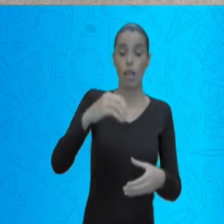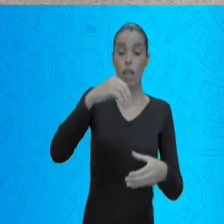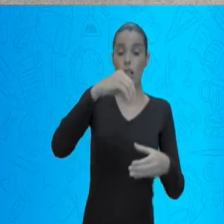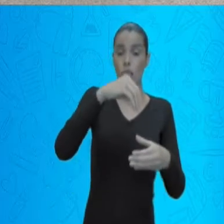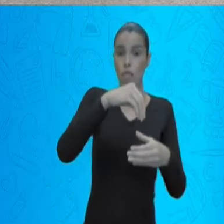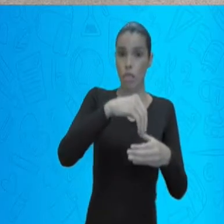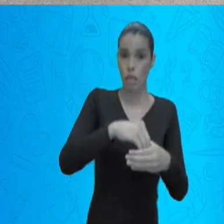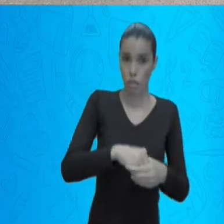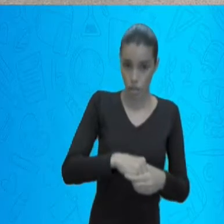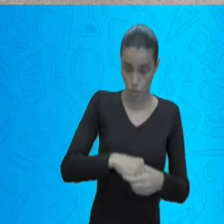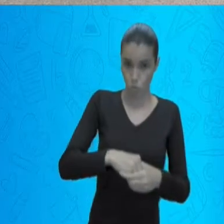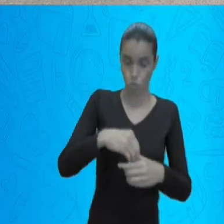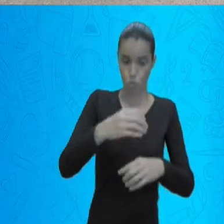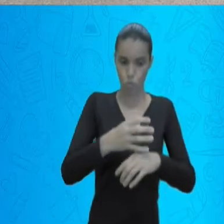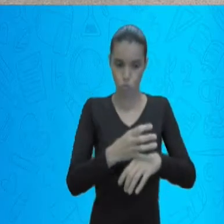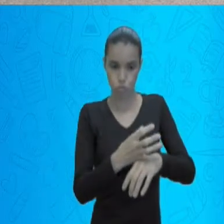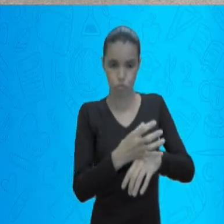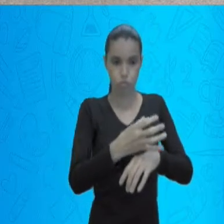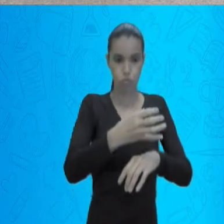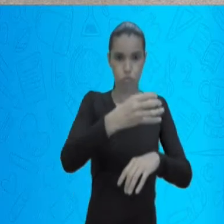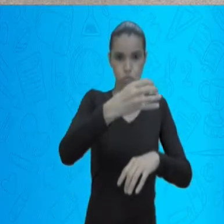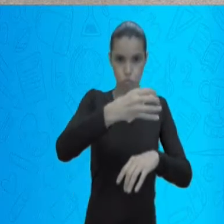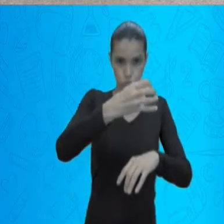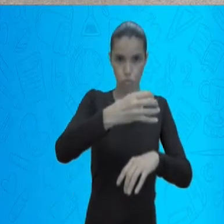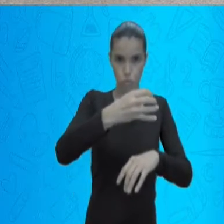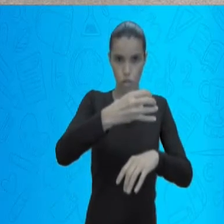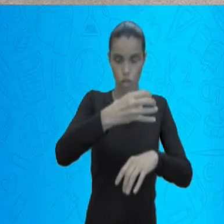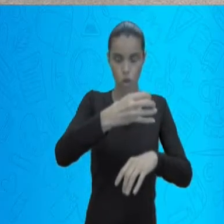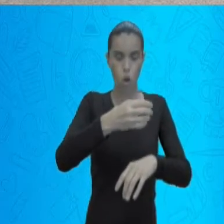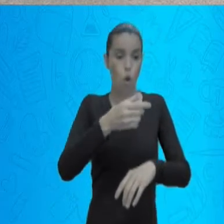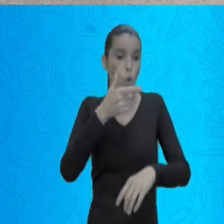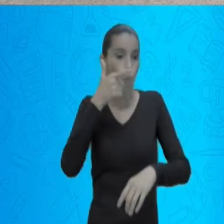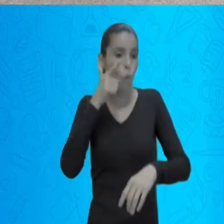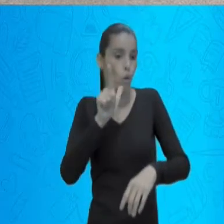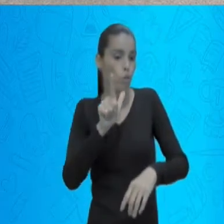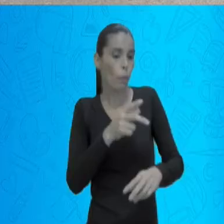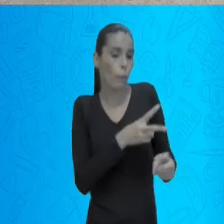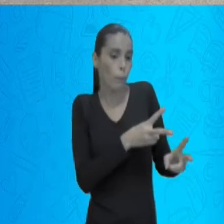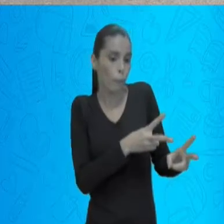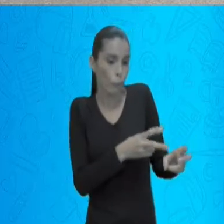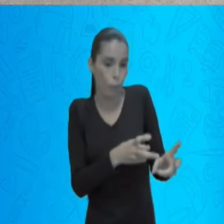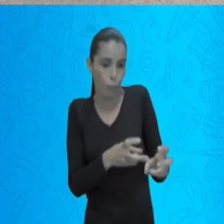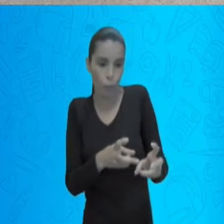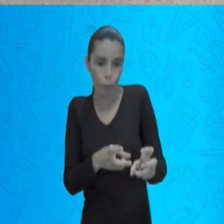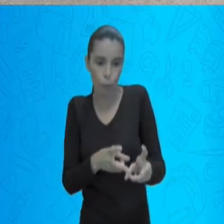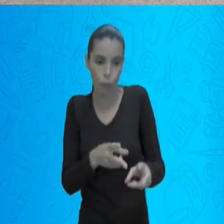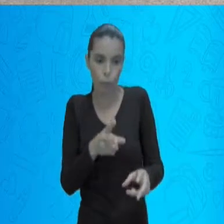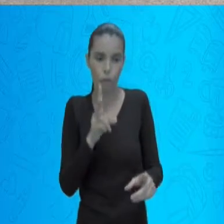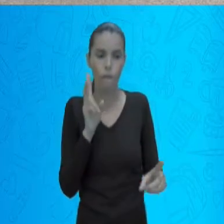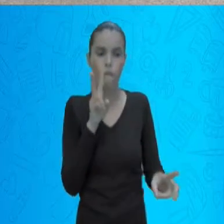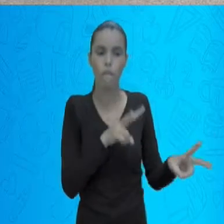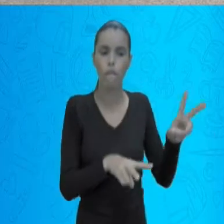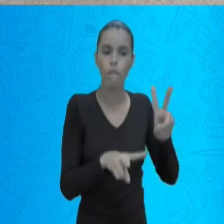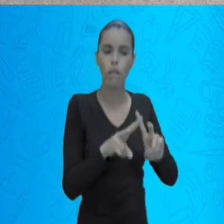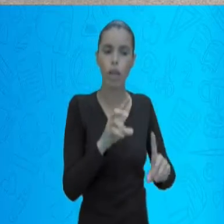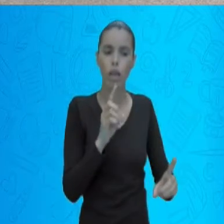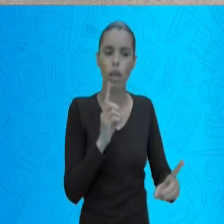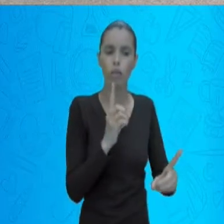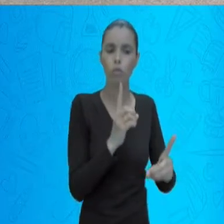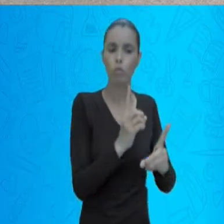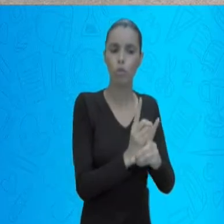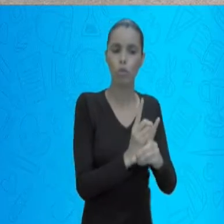está a mistura, eu consigo enxergar, observar um